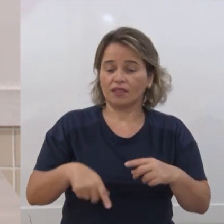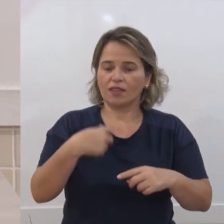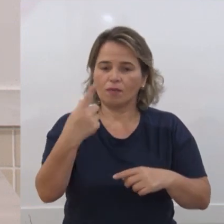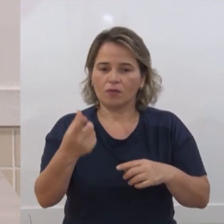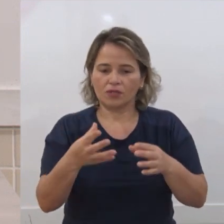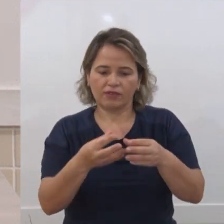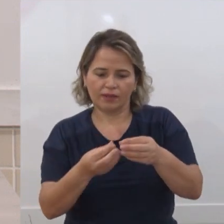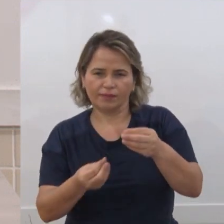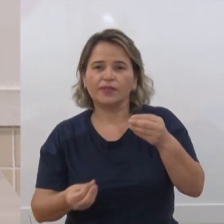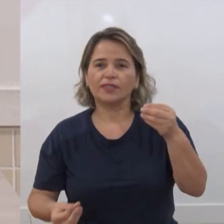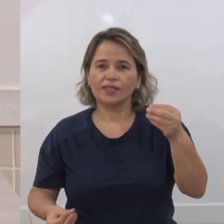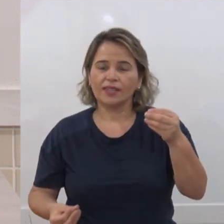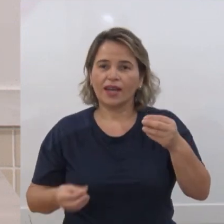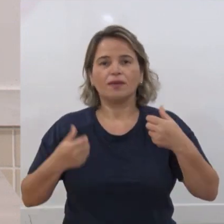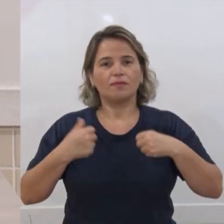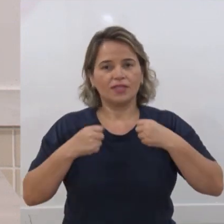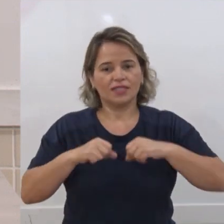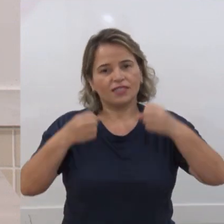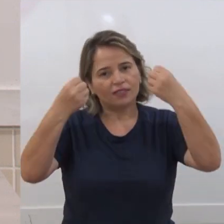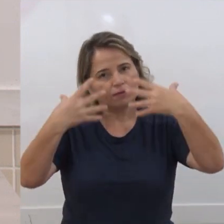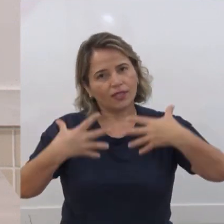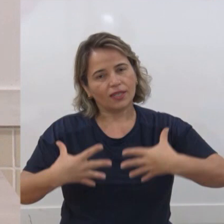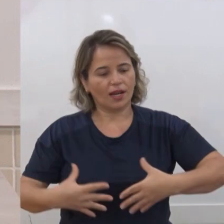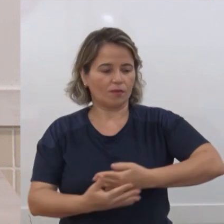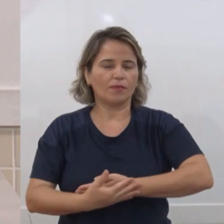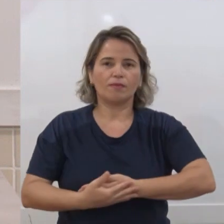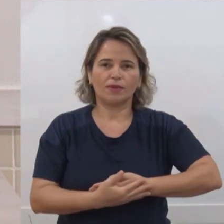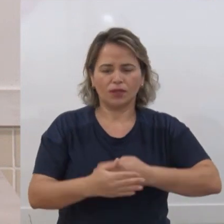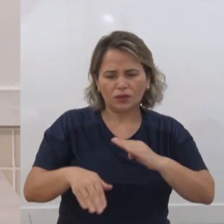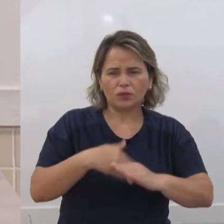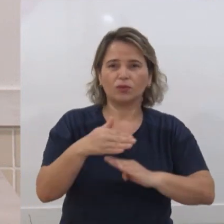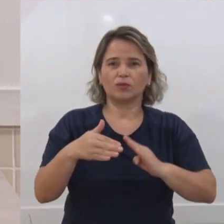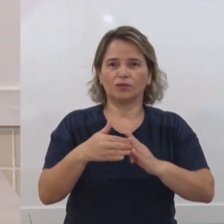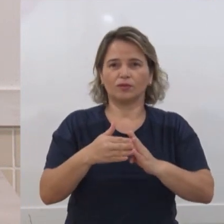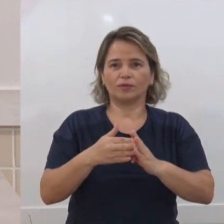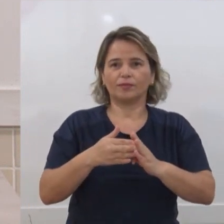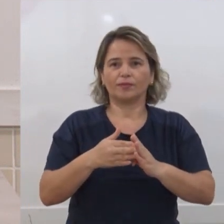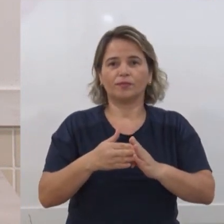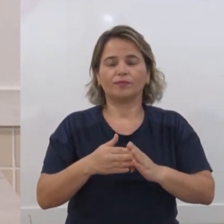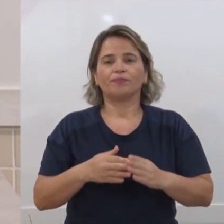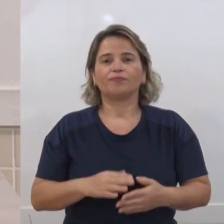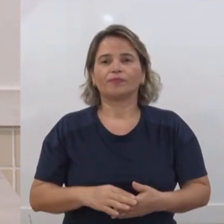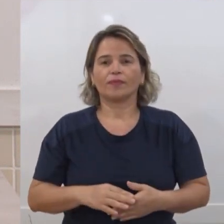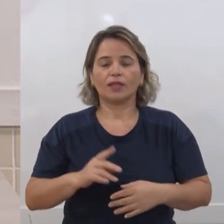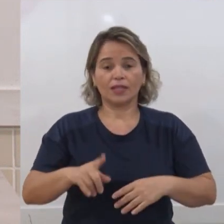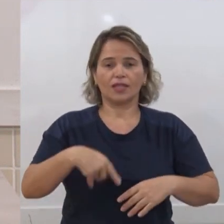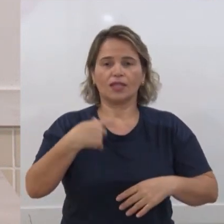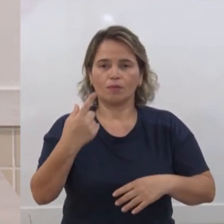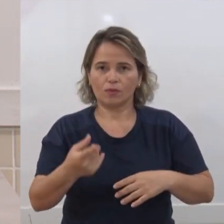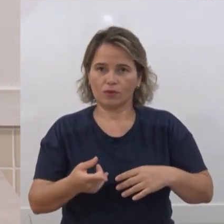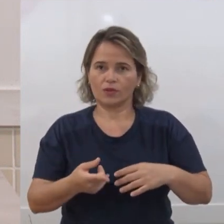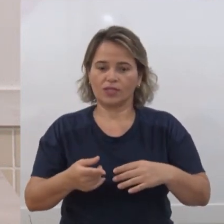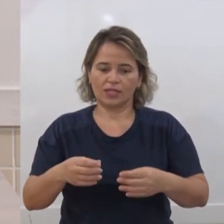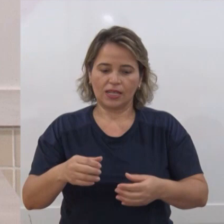muito importante você estar conversando com o bebê, explicando todo o processo da receita. Depois de colocar a massa